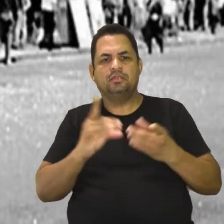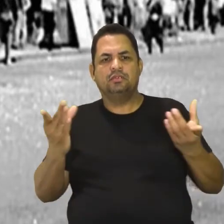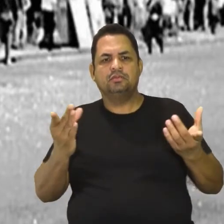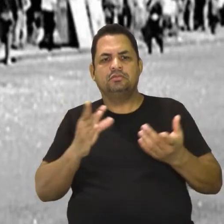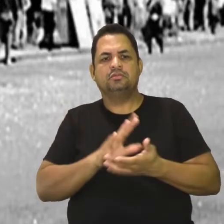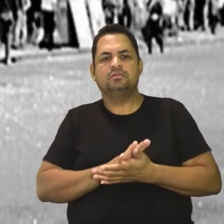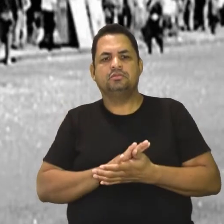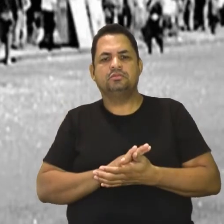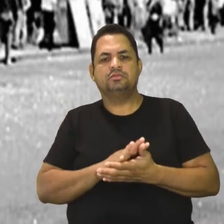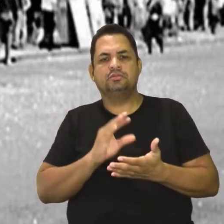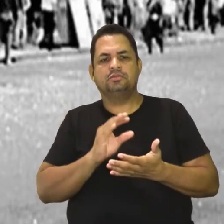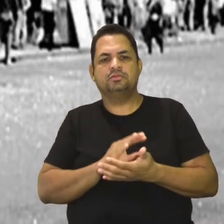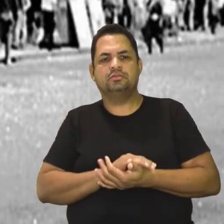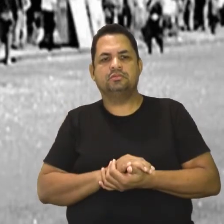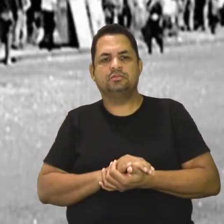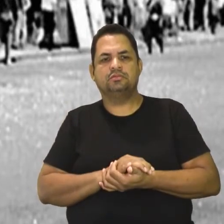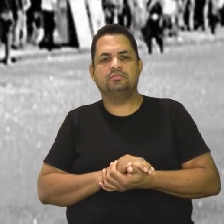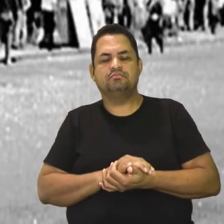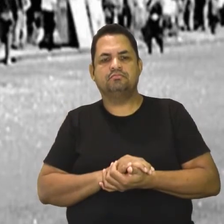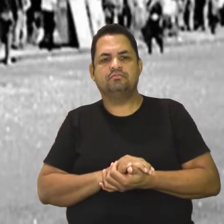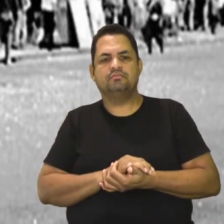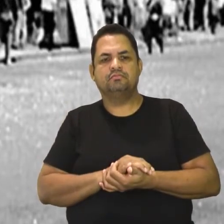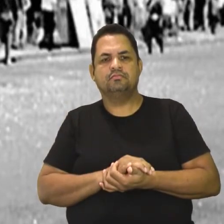democracia falhou naquele momento.